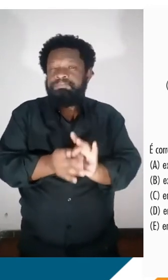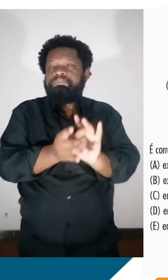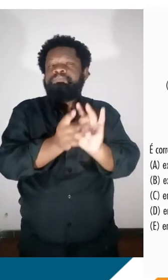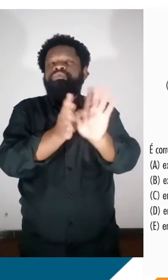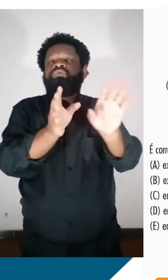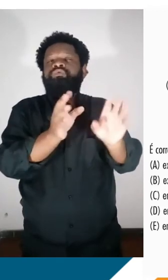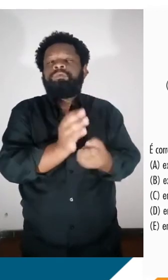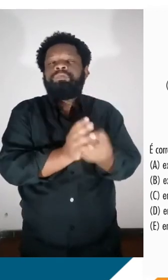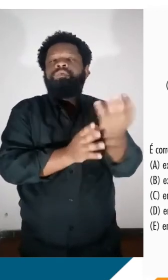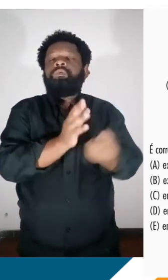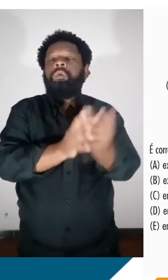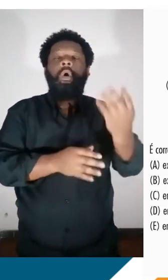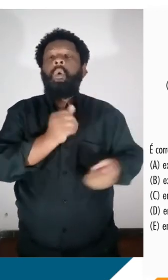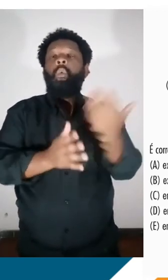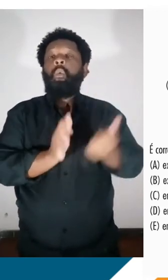quantidade de